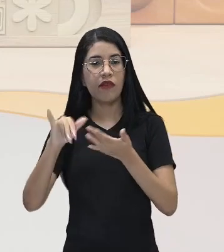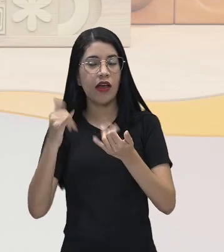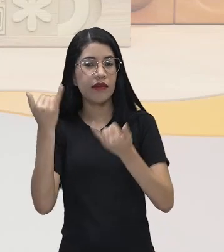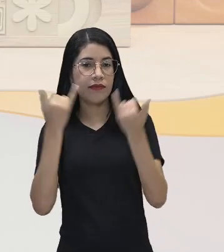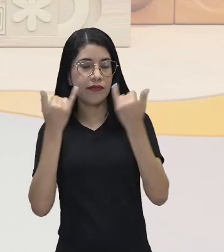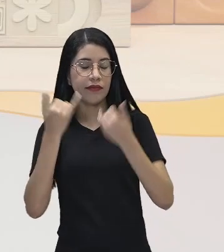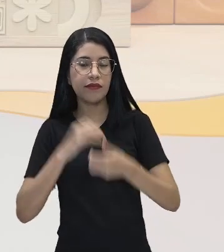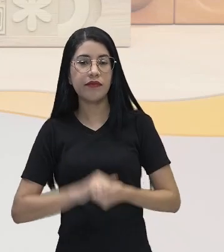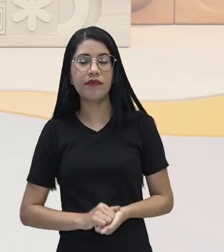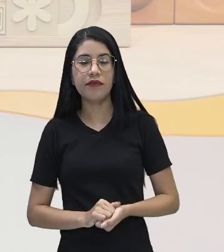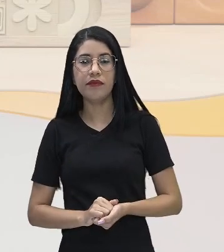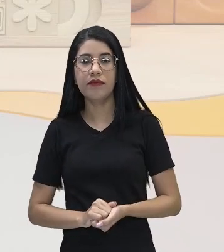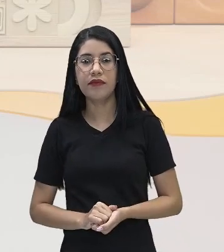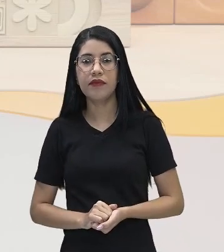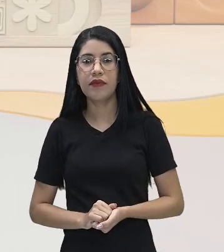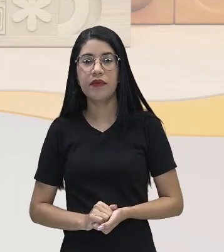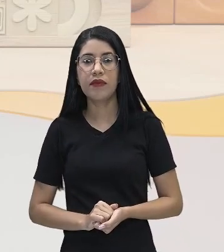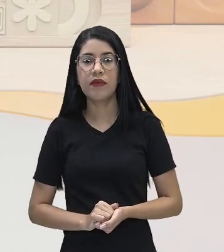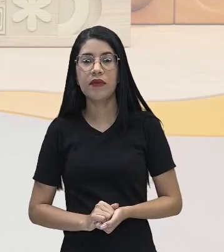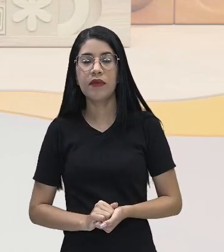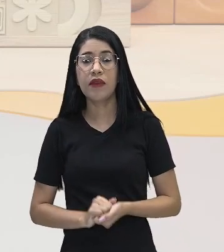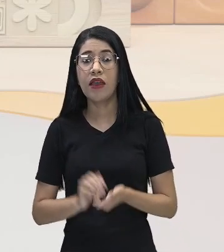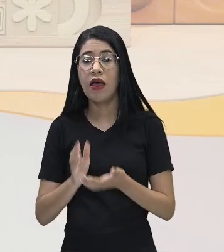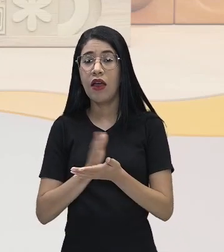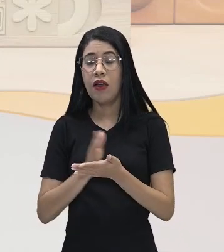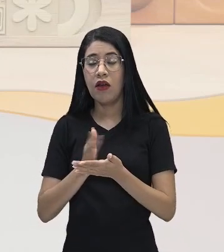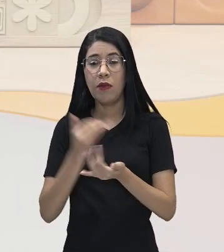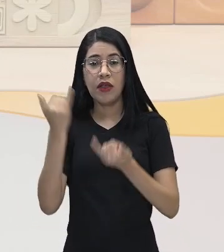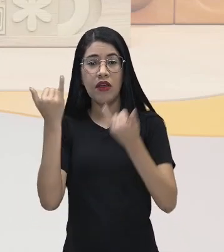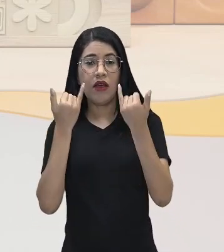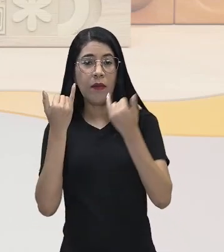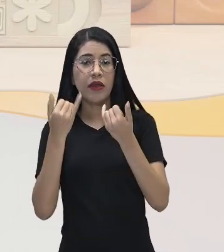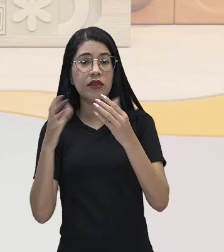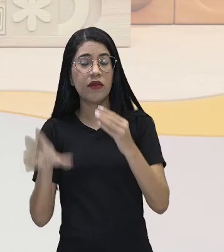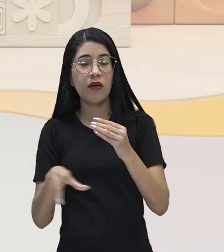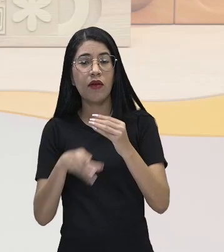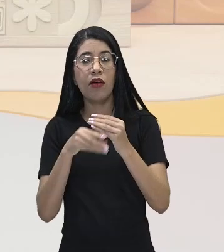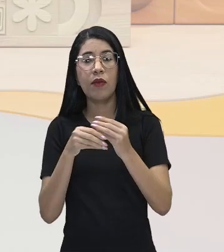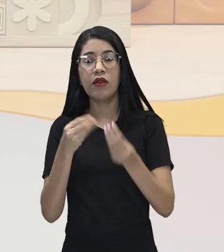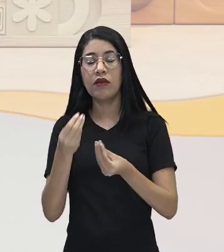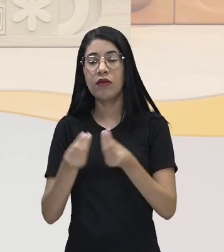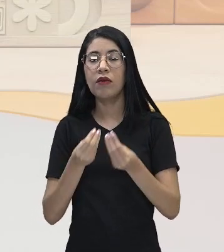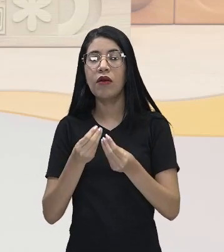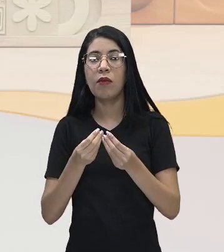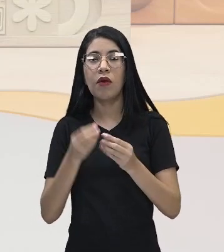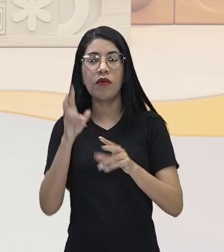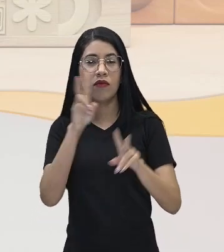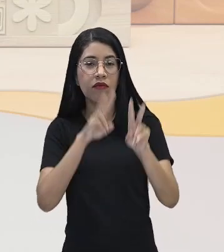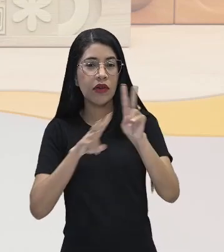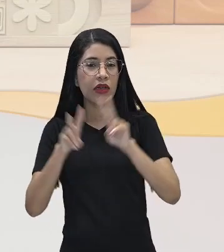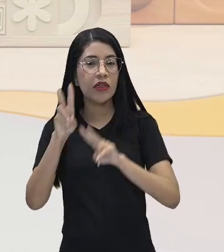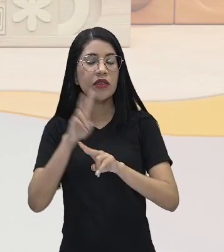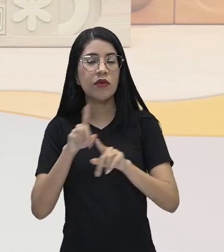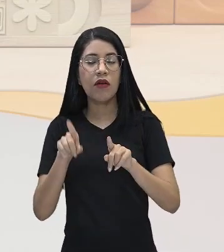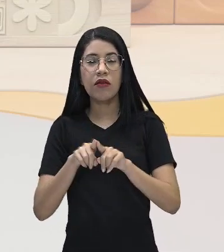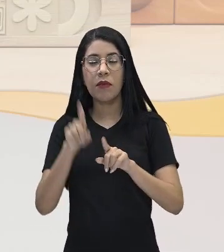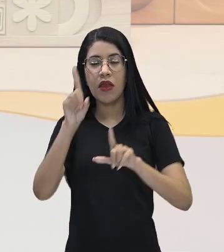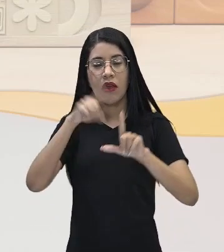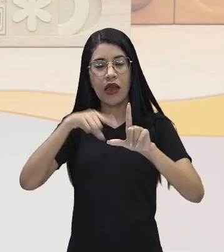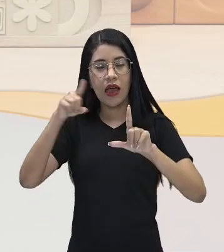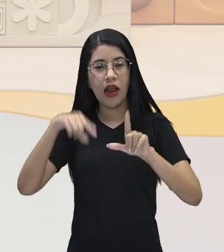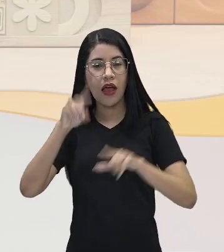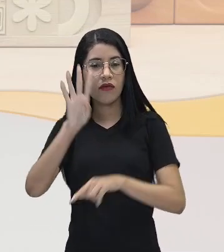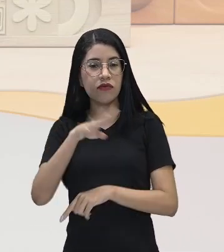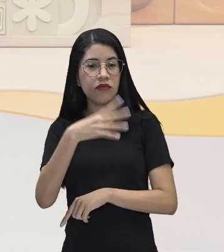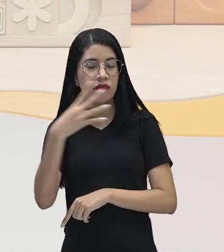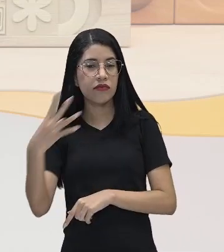E, muitas vezes, essas informações, elas vêm acompanhadas de alguns recursos visuais, que são os gráficos, as